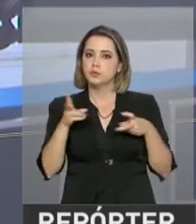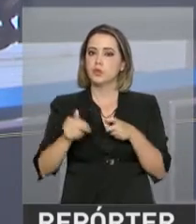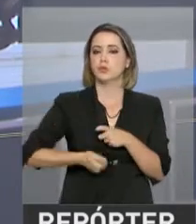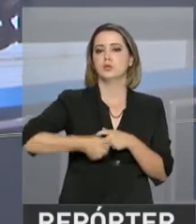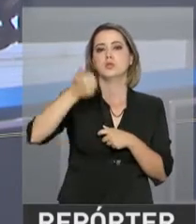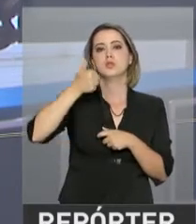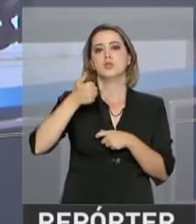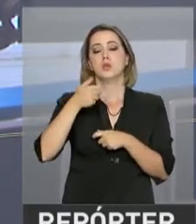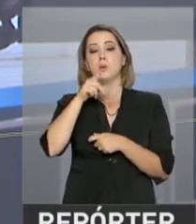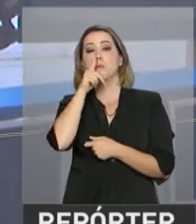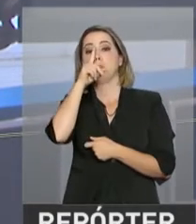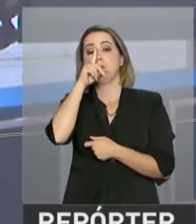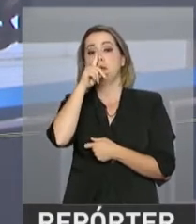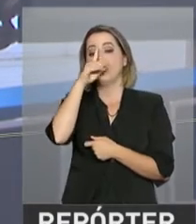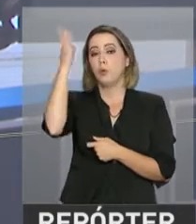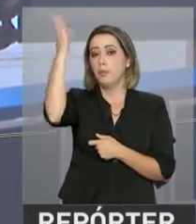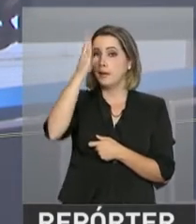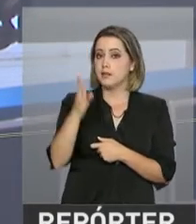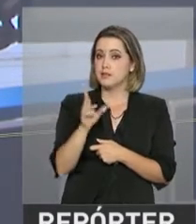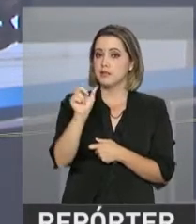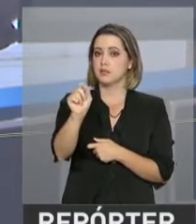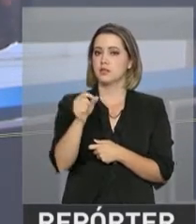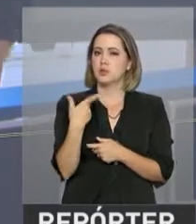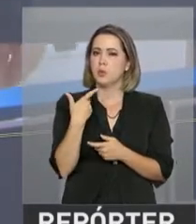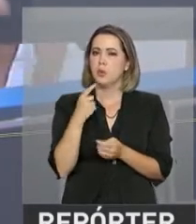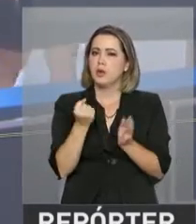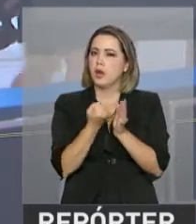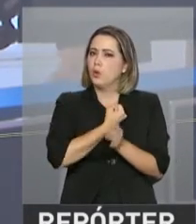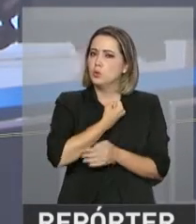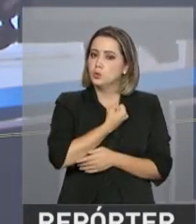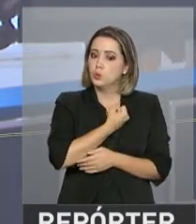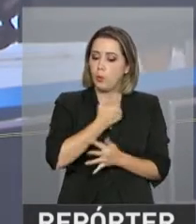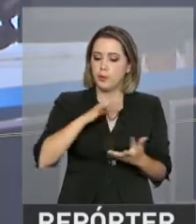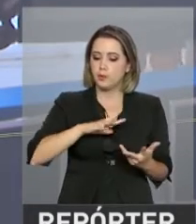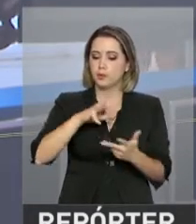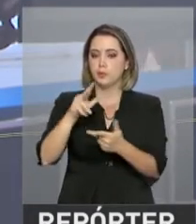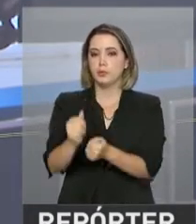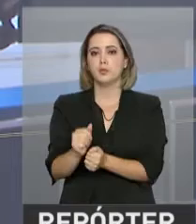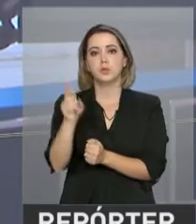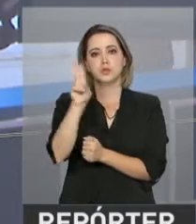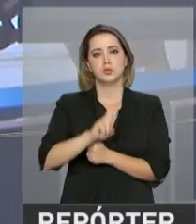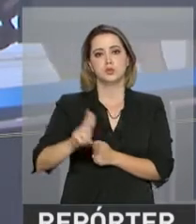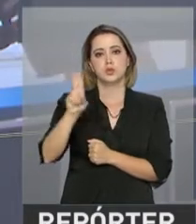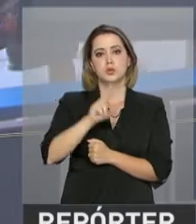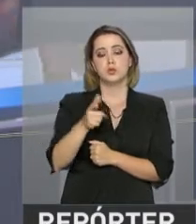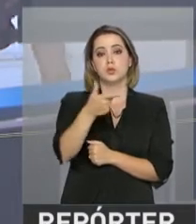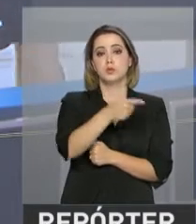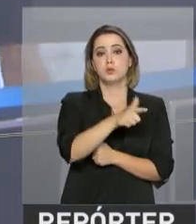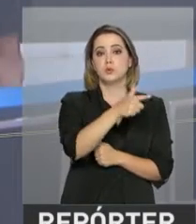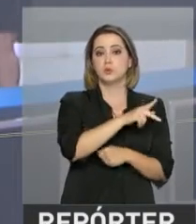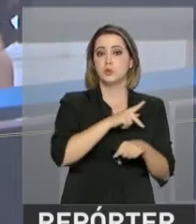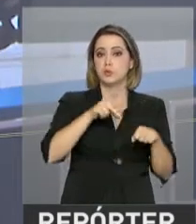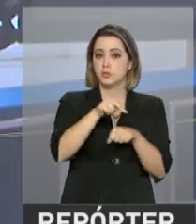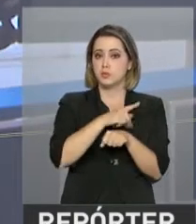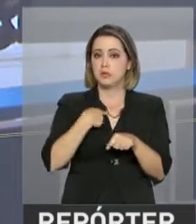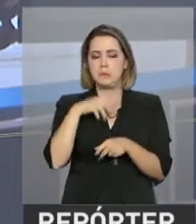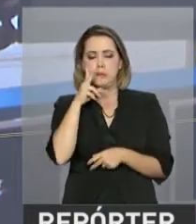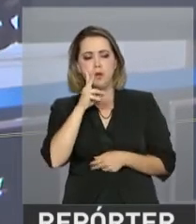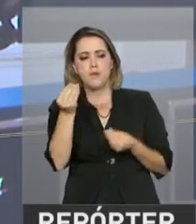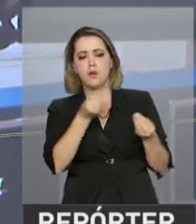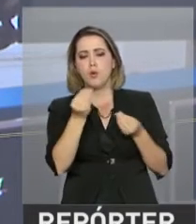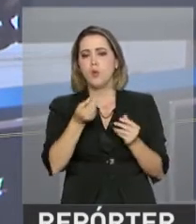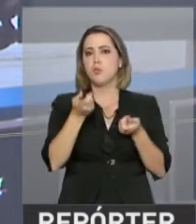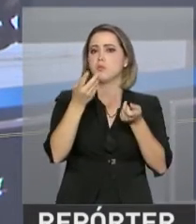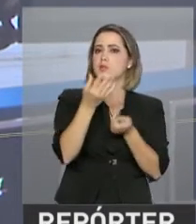melhora no chamado risco brasil o indicador internacional usado por investidores estrangeiros como avaliação da situação